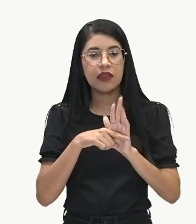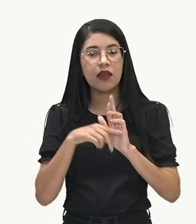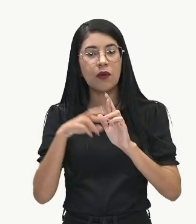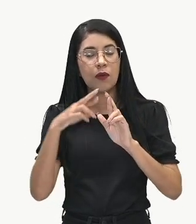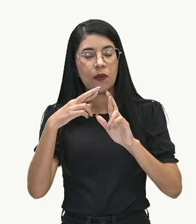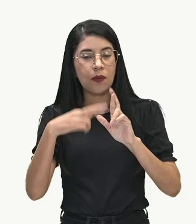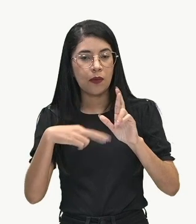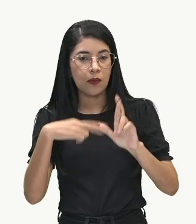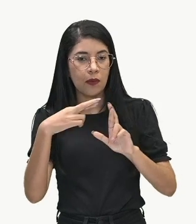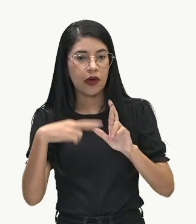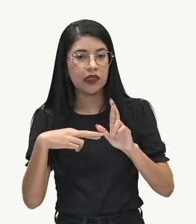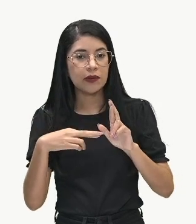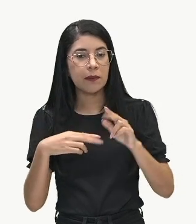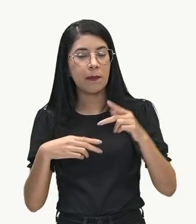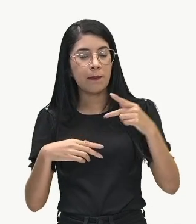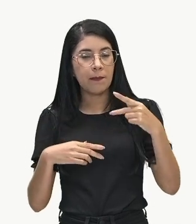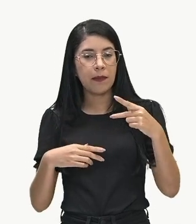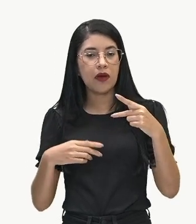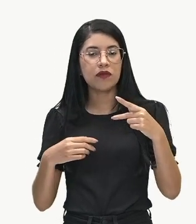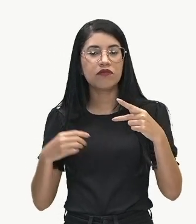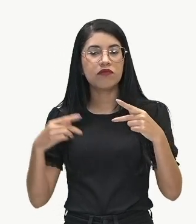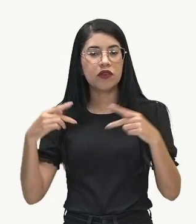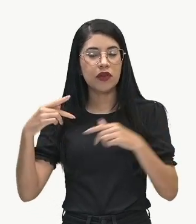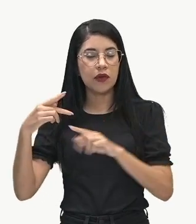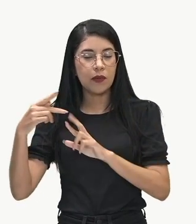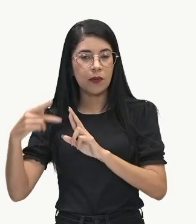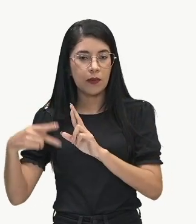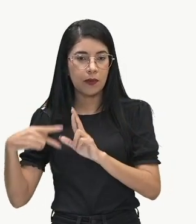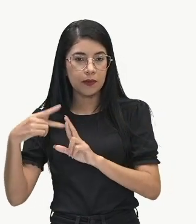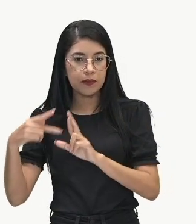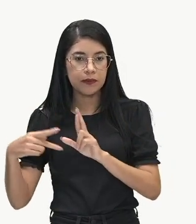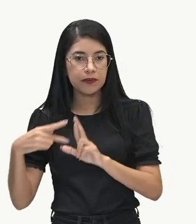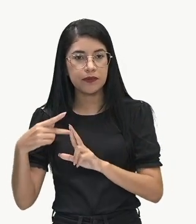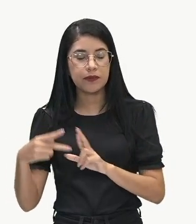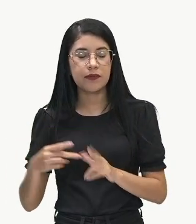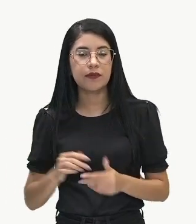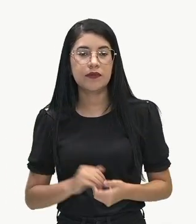maior que o produto. Outro exemplo.